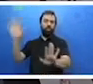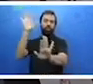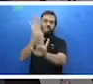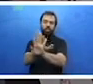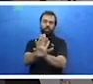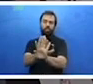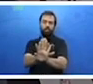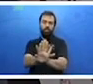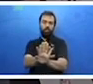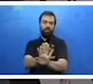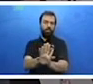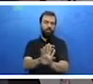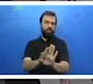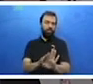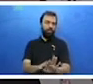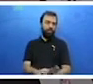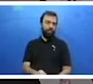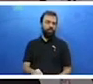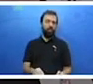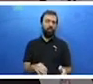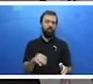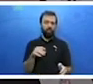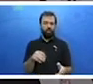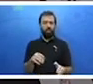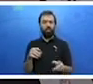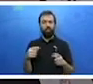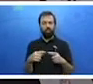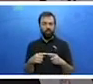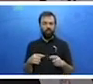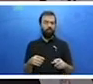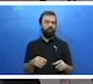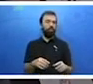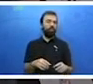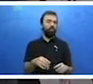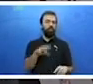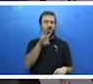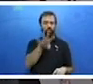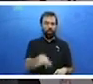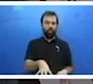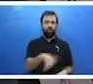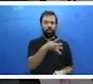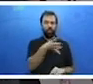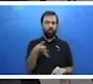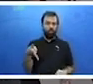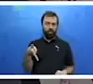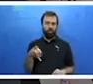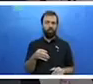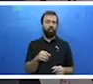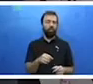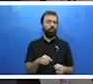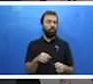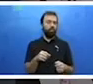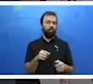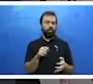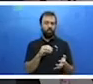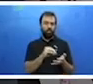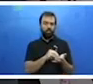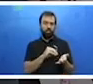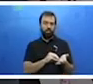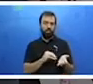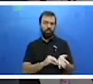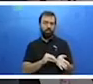Divisão Regional do IBGE e preencha o quadro a seguir. O que vocês vão fazer? Nós já estamos dando o mapa aqui. Vocês